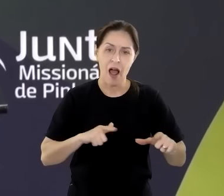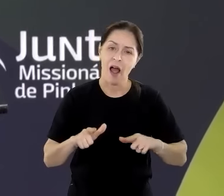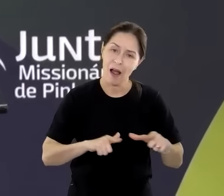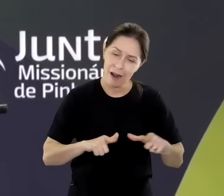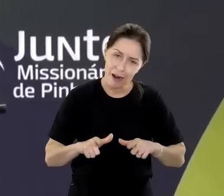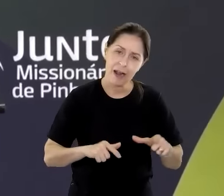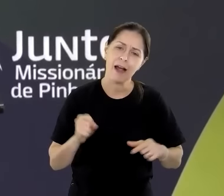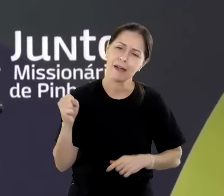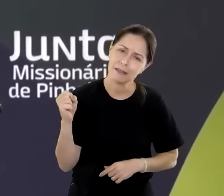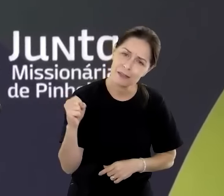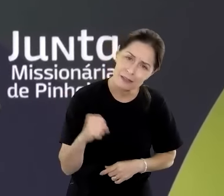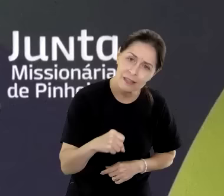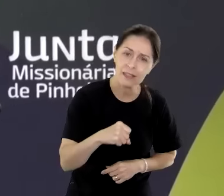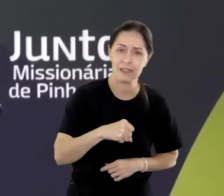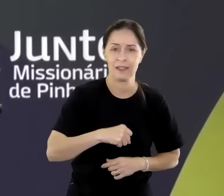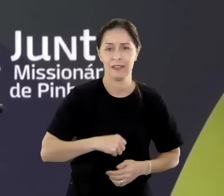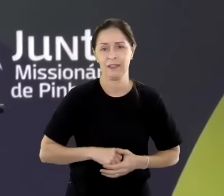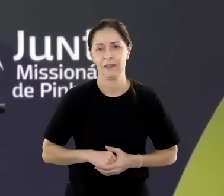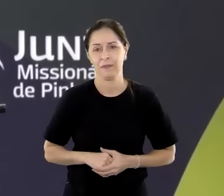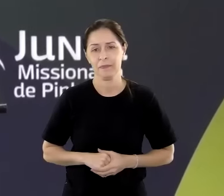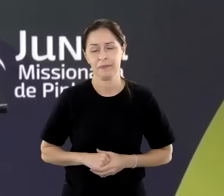Põe a mão na massa.